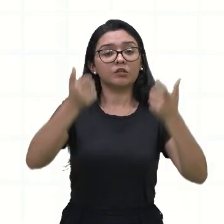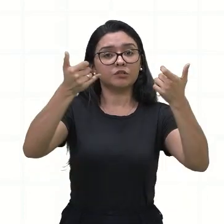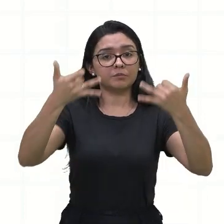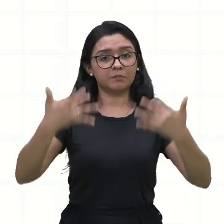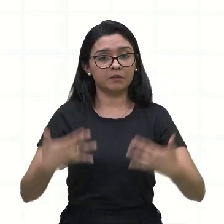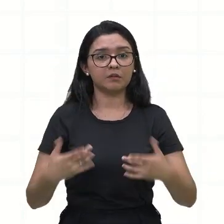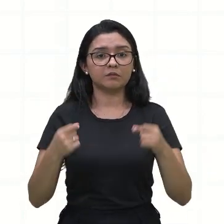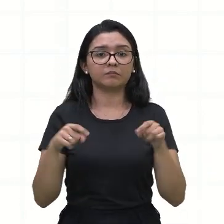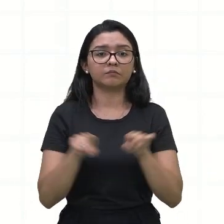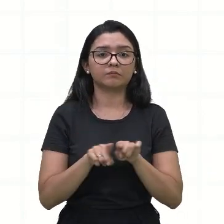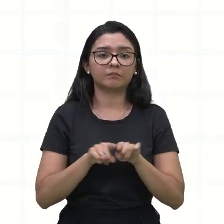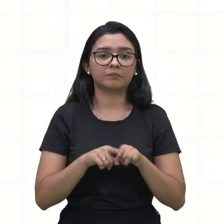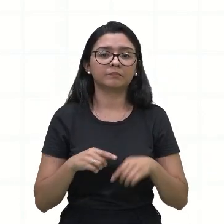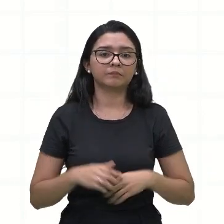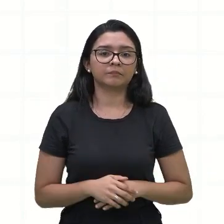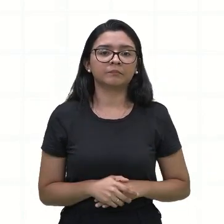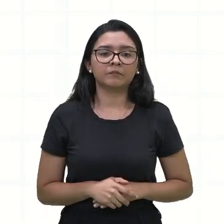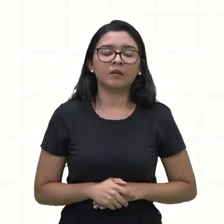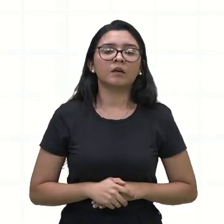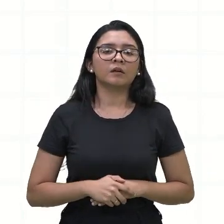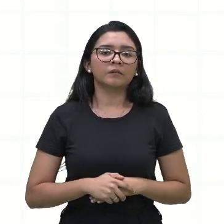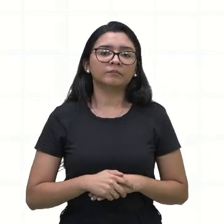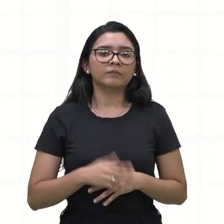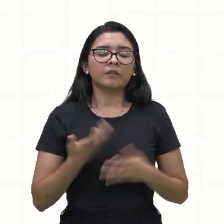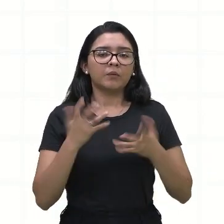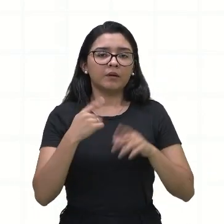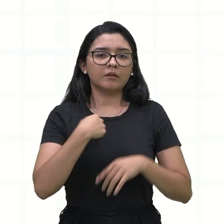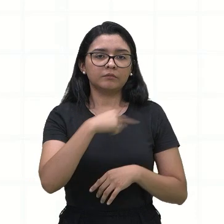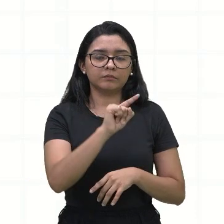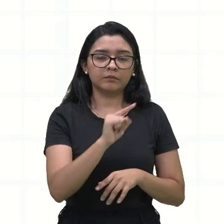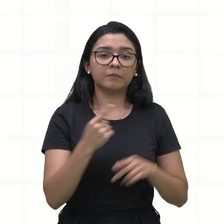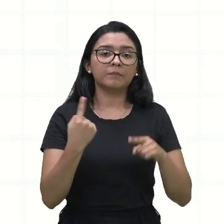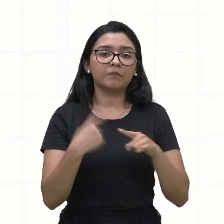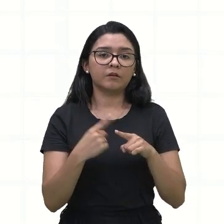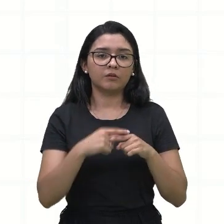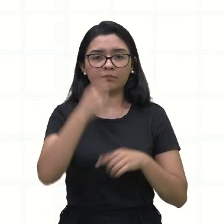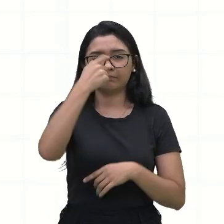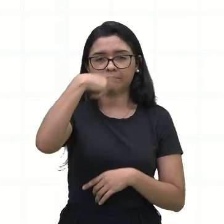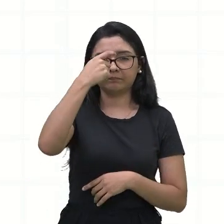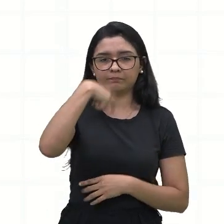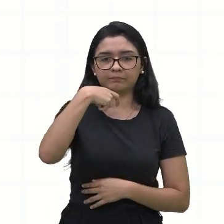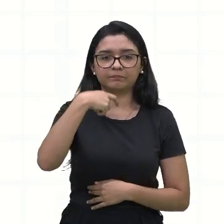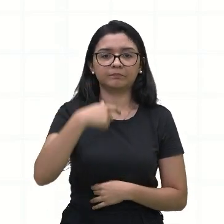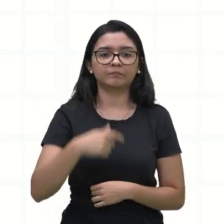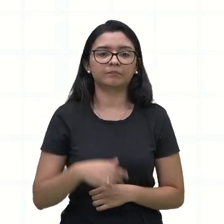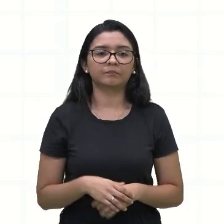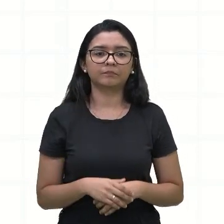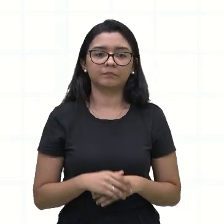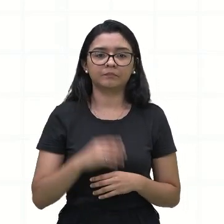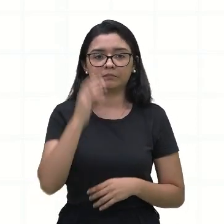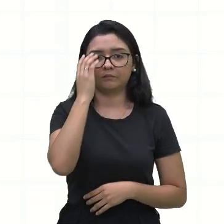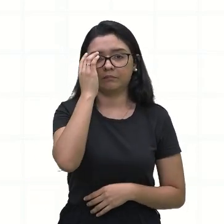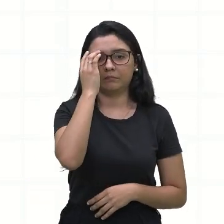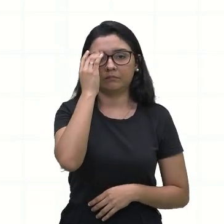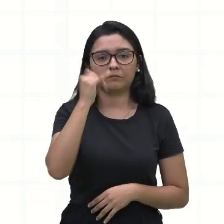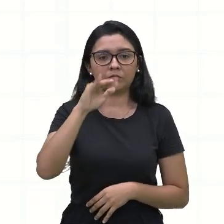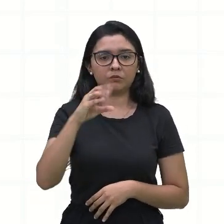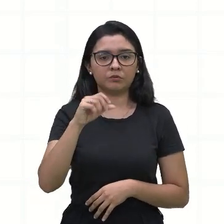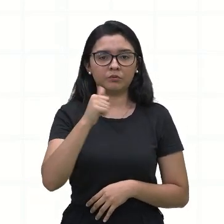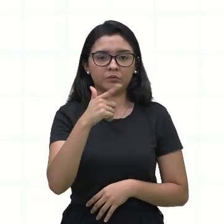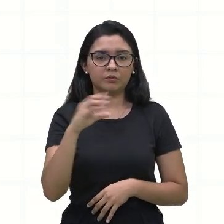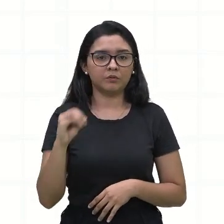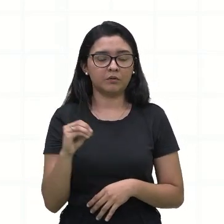sair, pois estou muito gripada. Por que estou muito gripada? Conclusão também aqui, ó. João é um indivíduo perigoso.